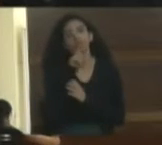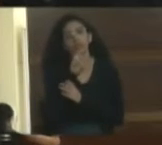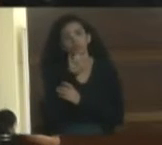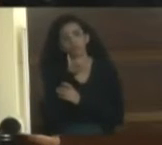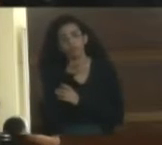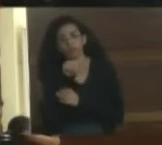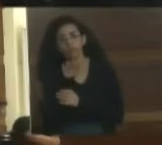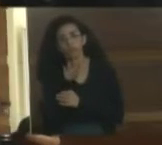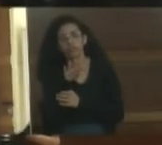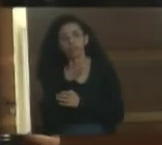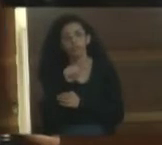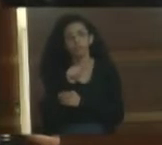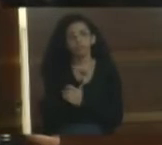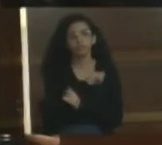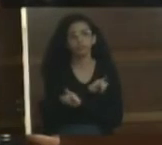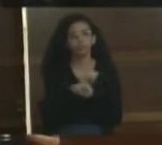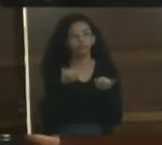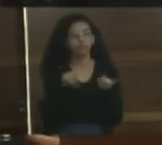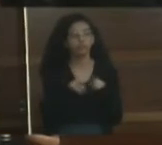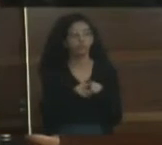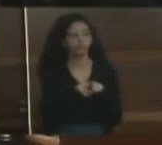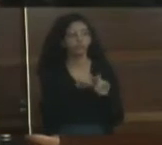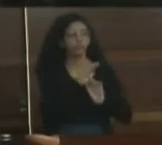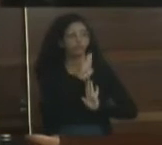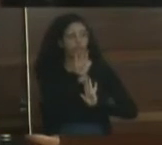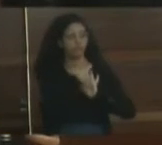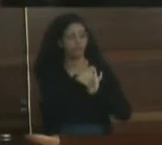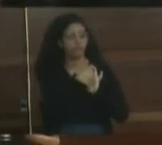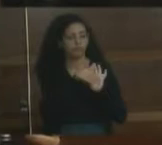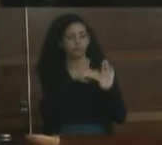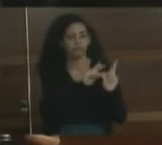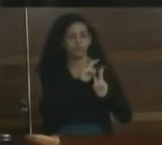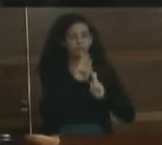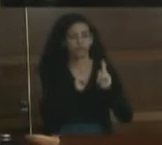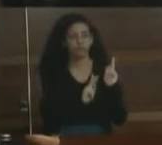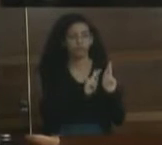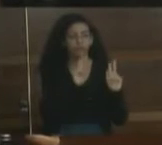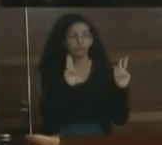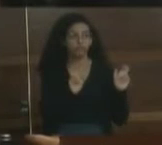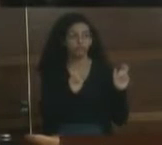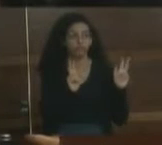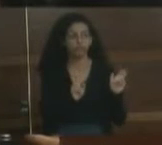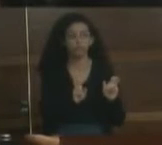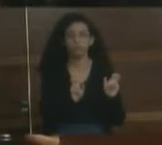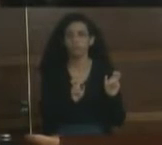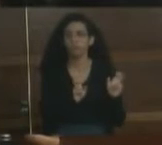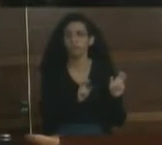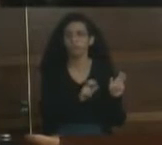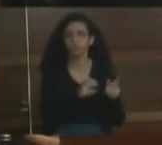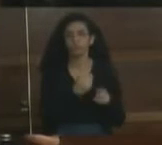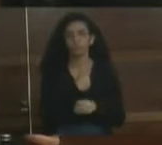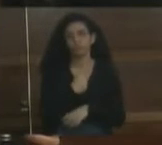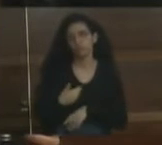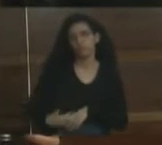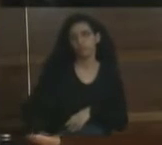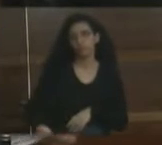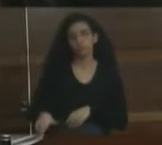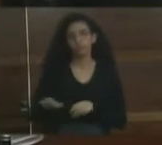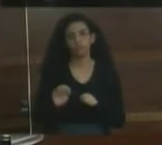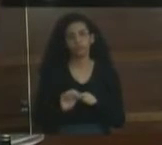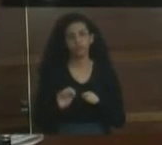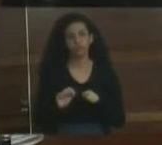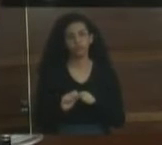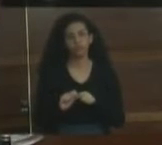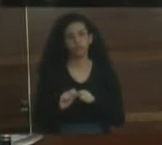bem como gerar informações para subsidiar tomadas de decisões relacionadas aos programas de governo para a efetividade